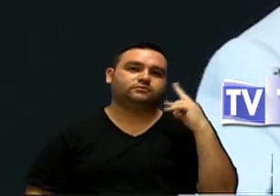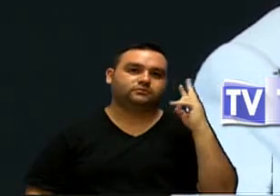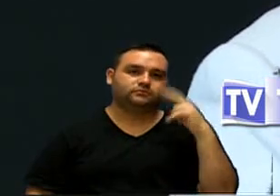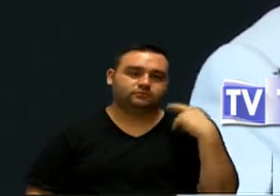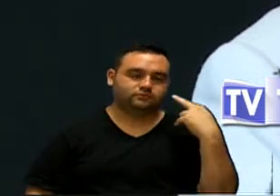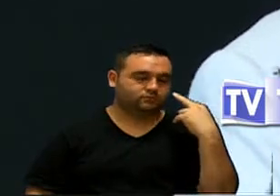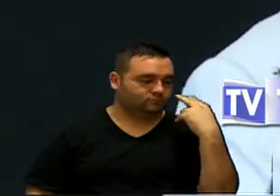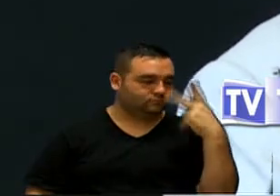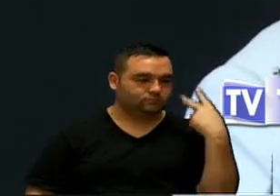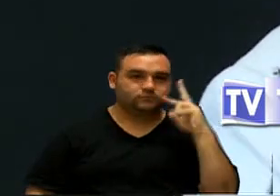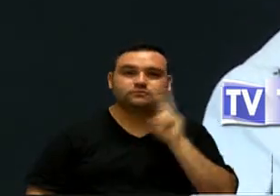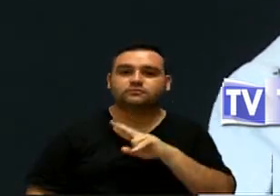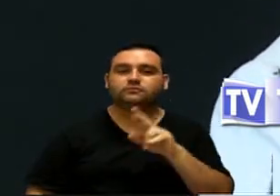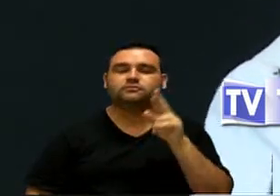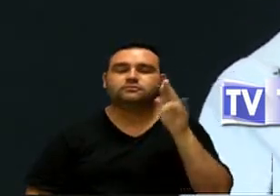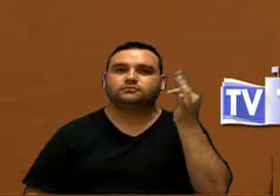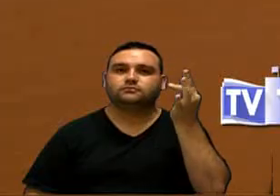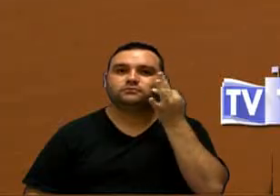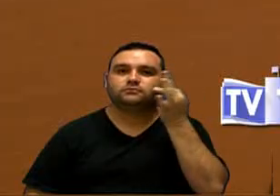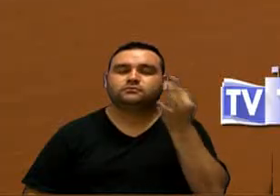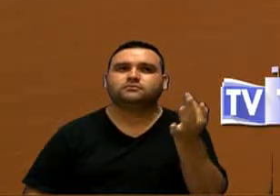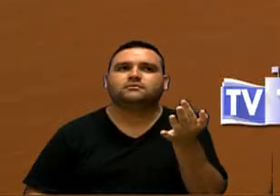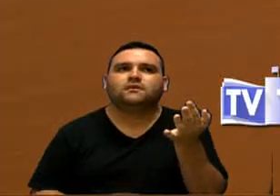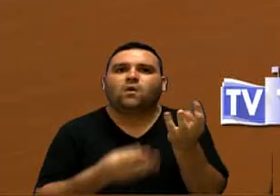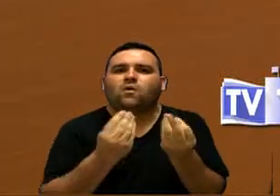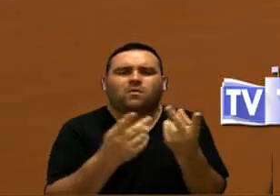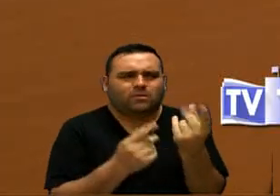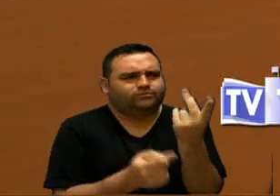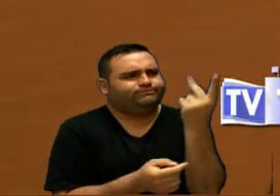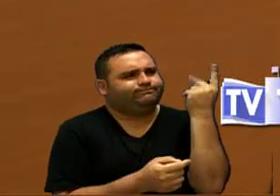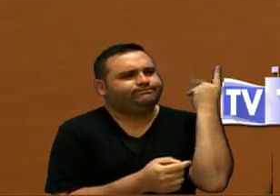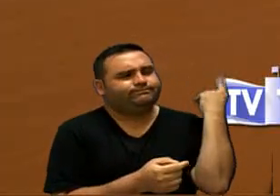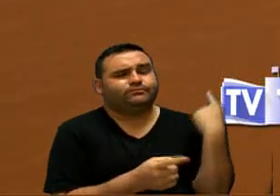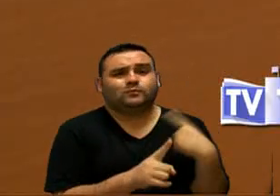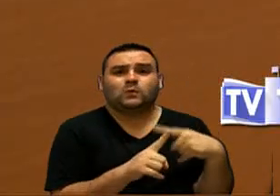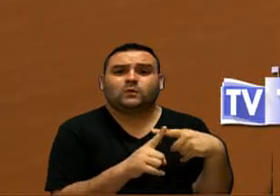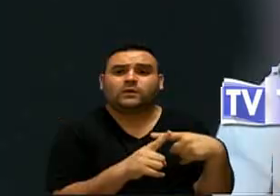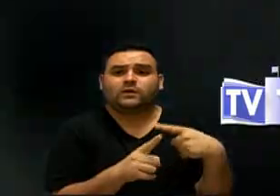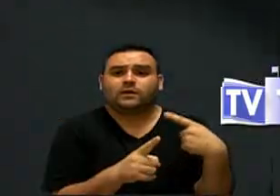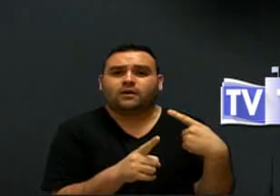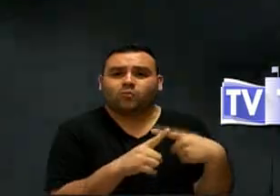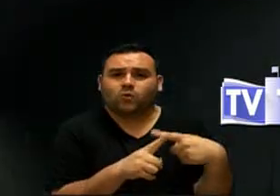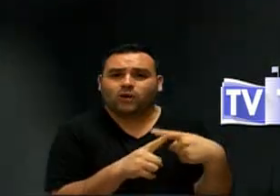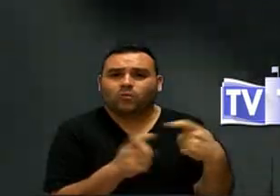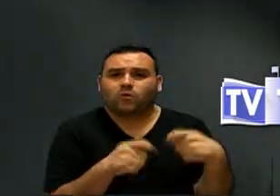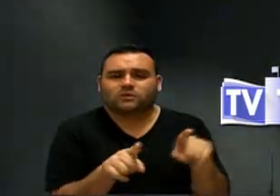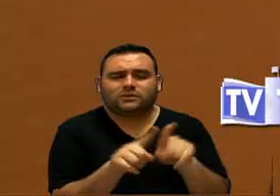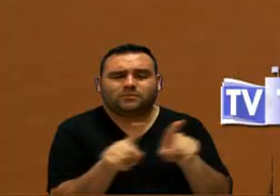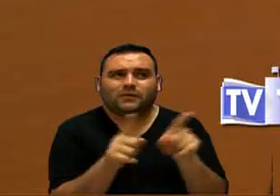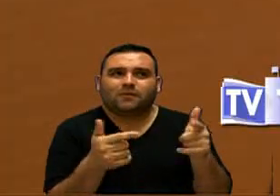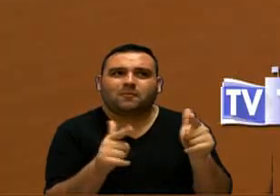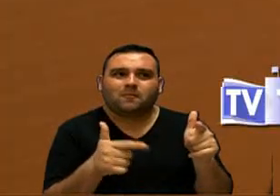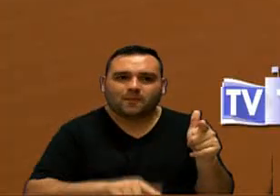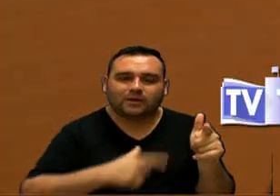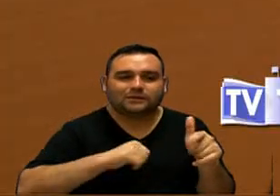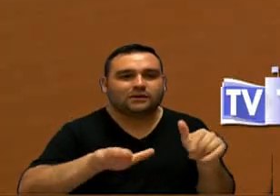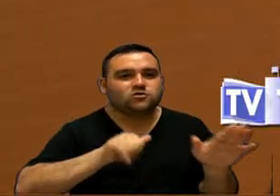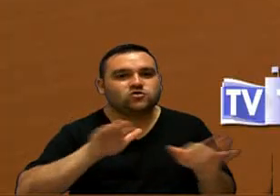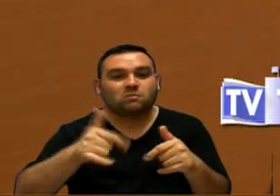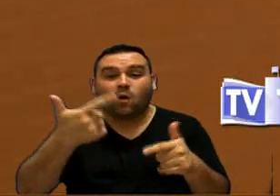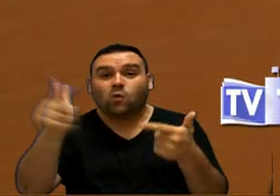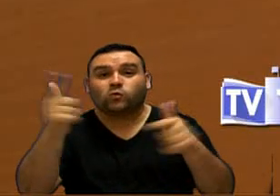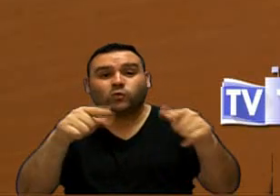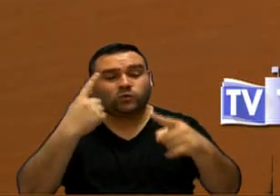e vereador Dini, é uma reivindicação antiga, porque nós poderíamos, inclusive, ocasionar a contratação de